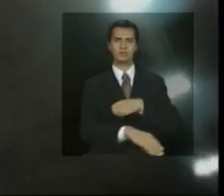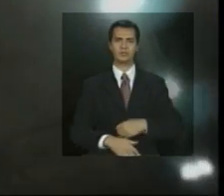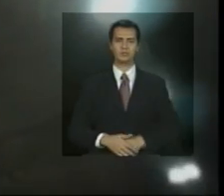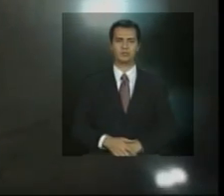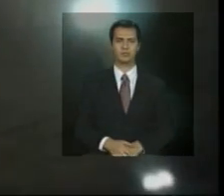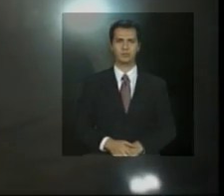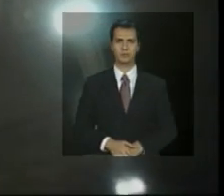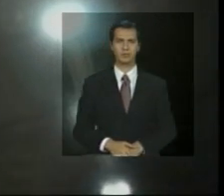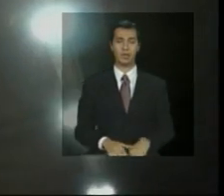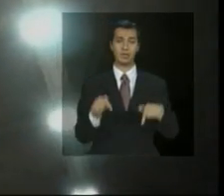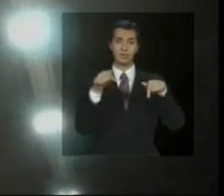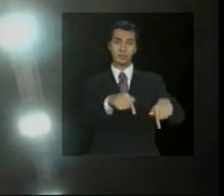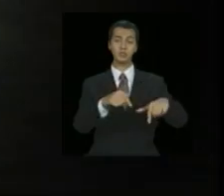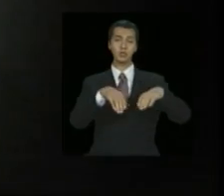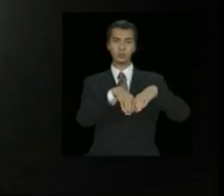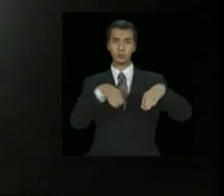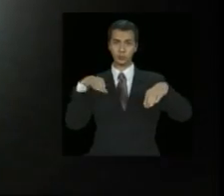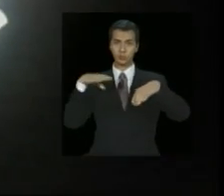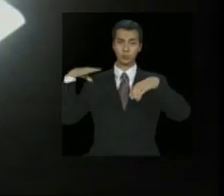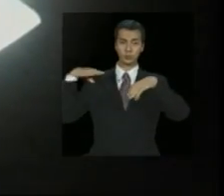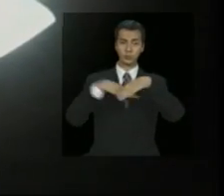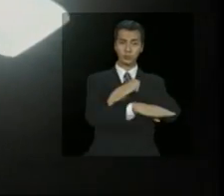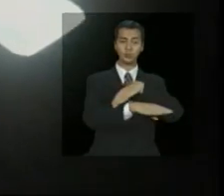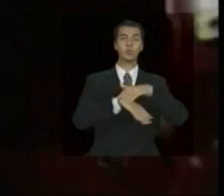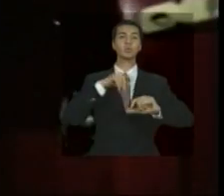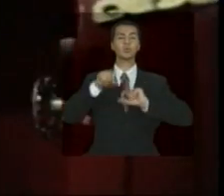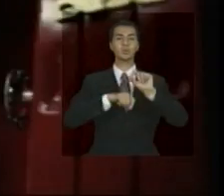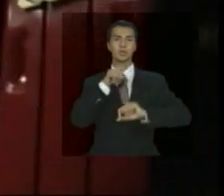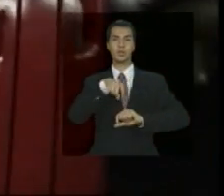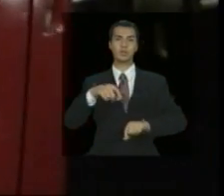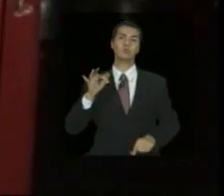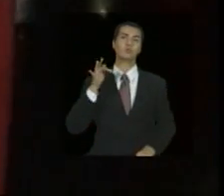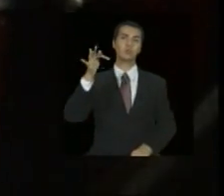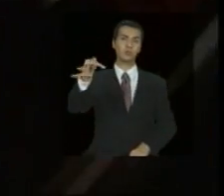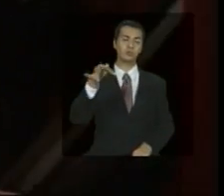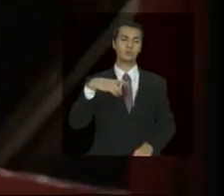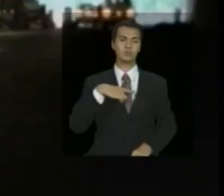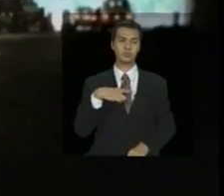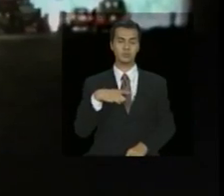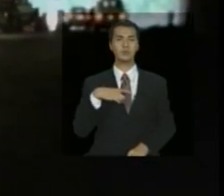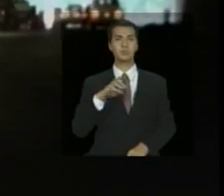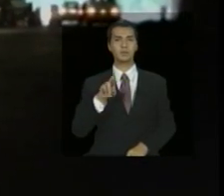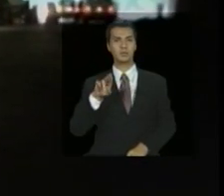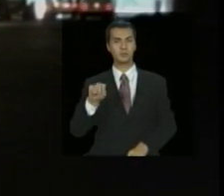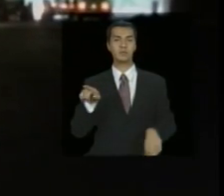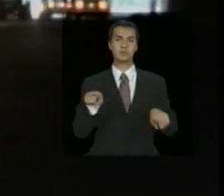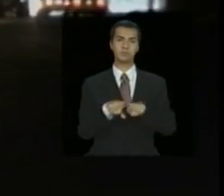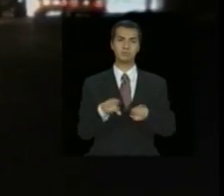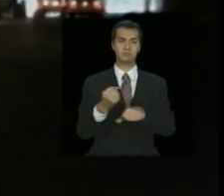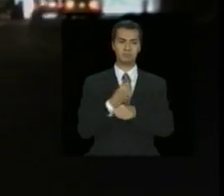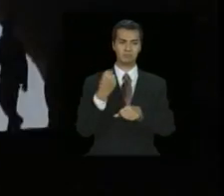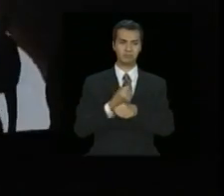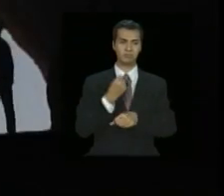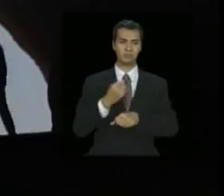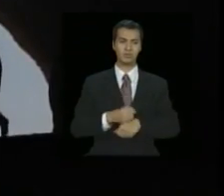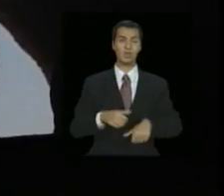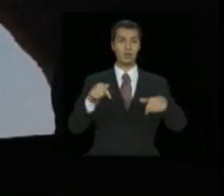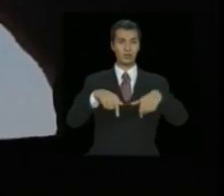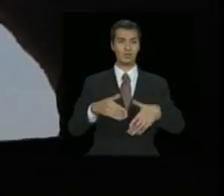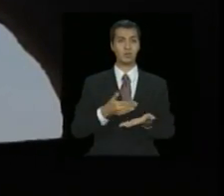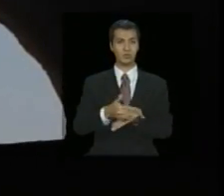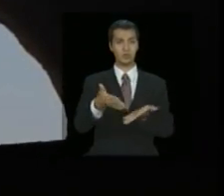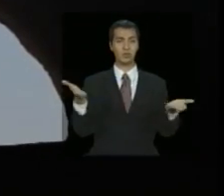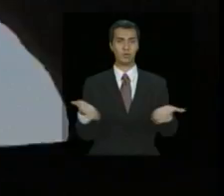Esse aqui será o túnel modelo para os futuros túneis e para aprimoramento dos túneis de centro da cidade. Estamos agora na implantação